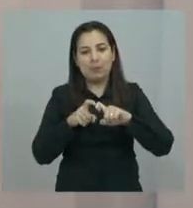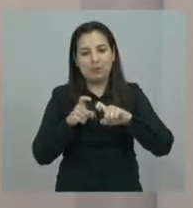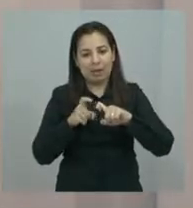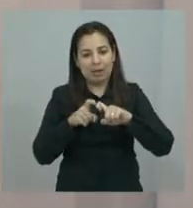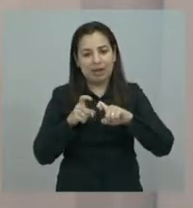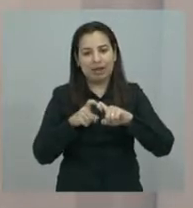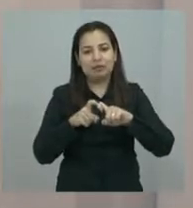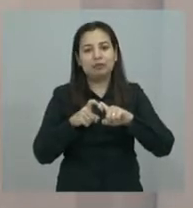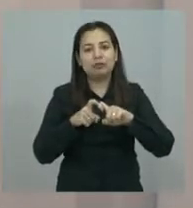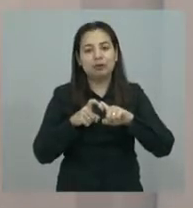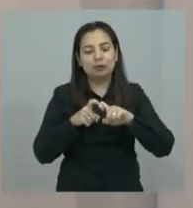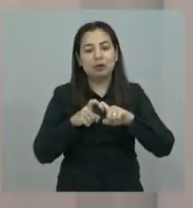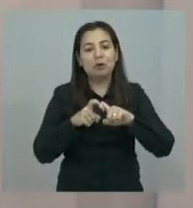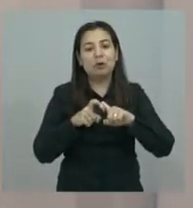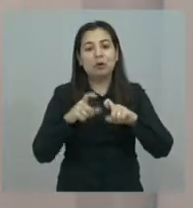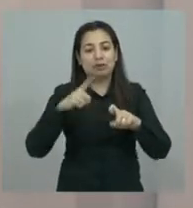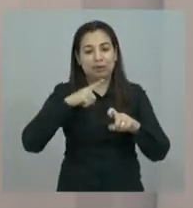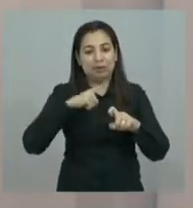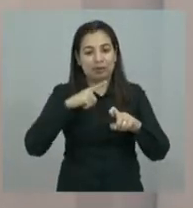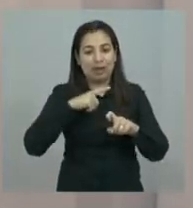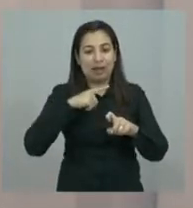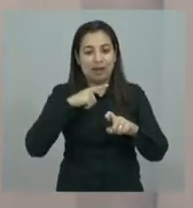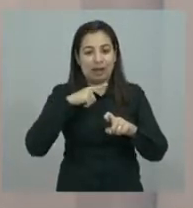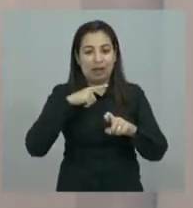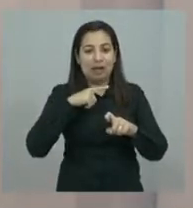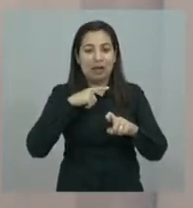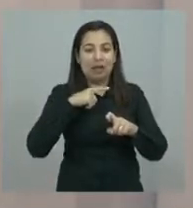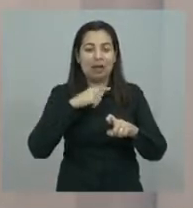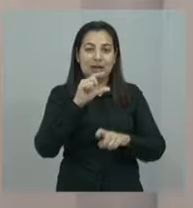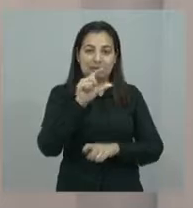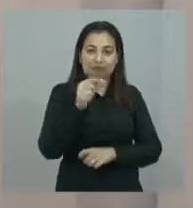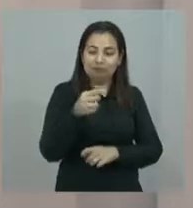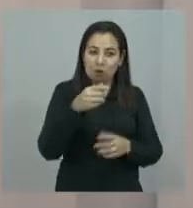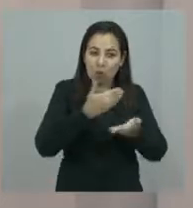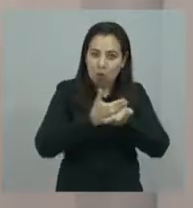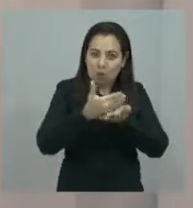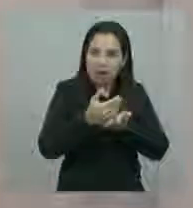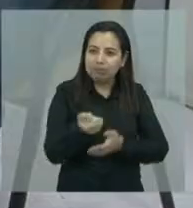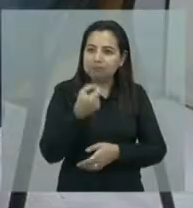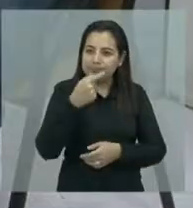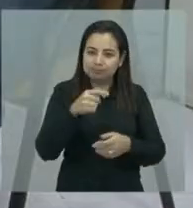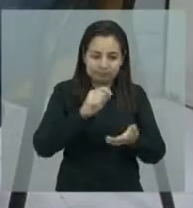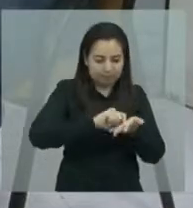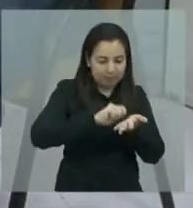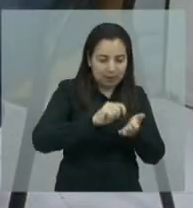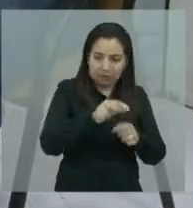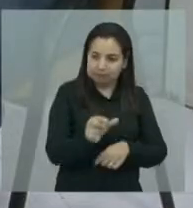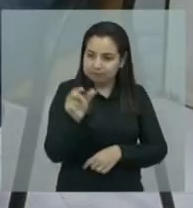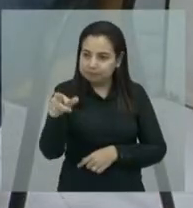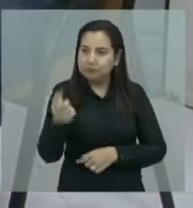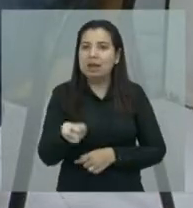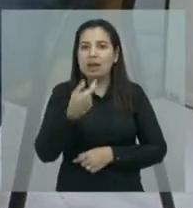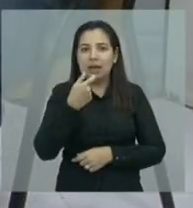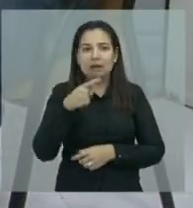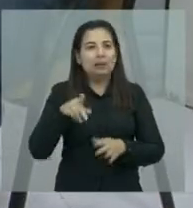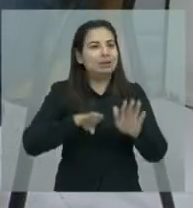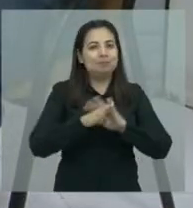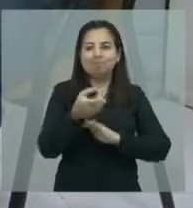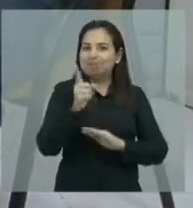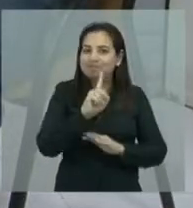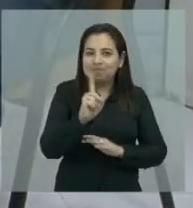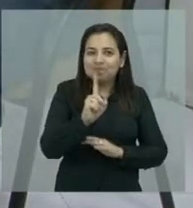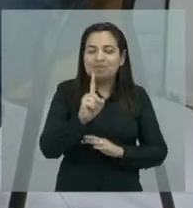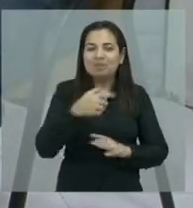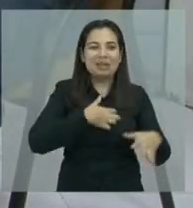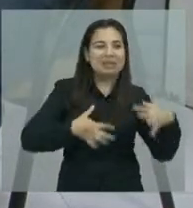faz a referência de um esquema, aí você vai vendo se você se adapta a ele ou não. Passa um mês e normalmente a pessoa não se adapta e vai trocando.